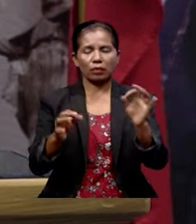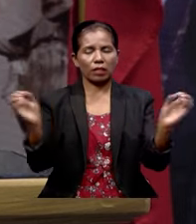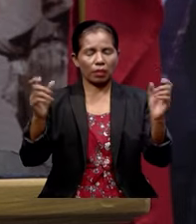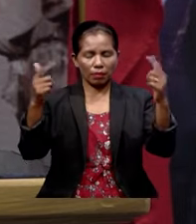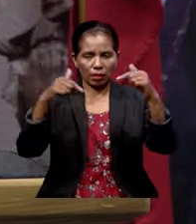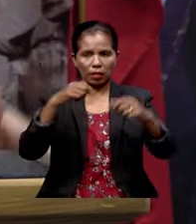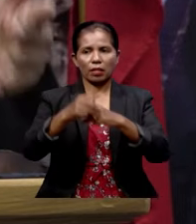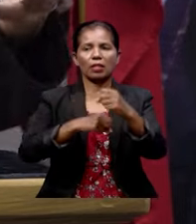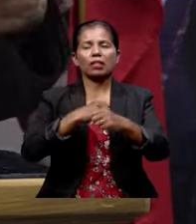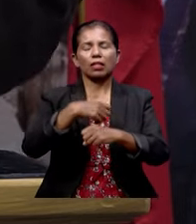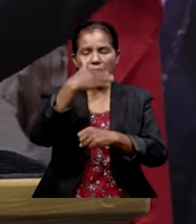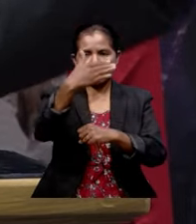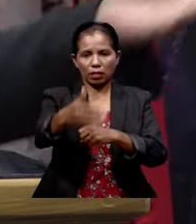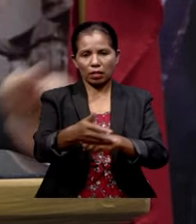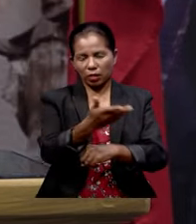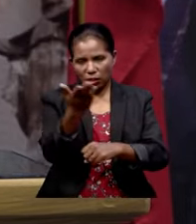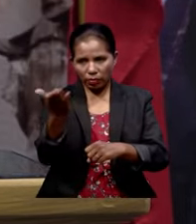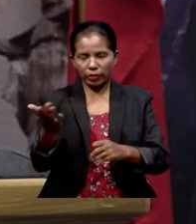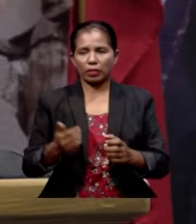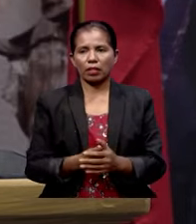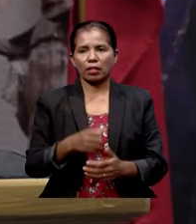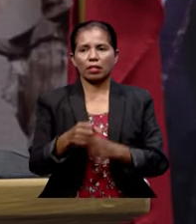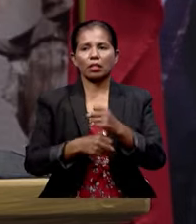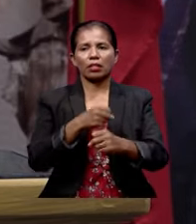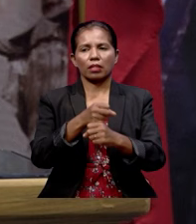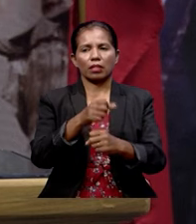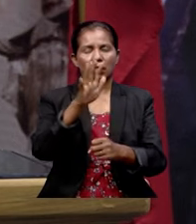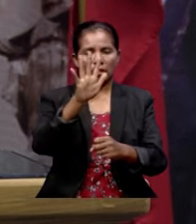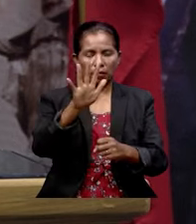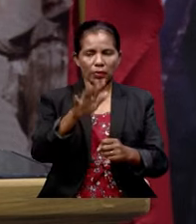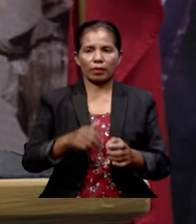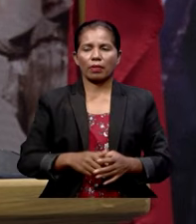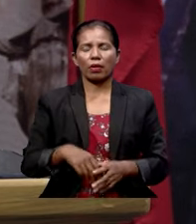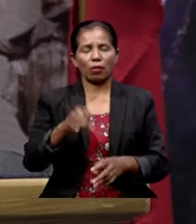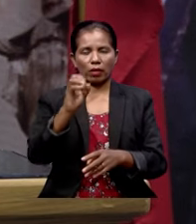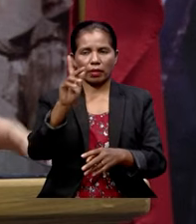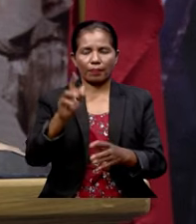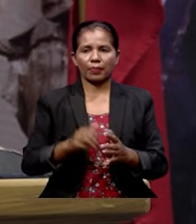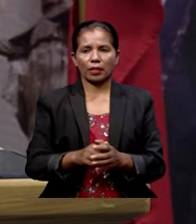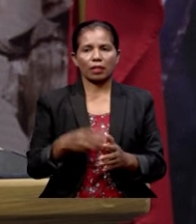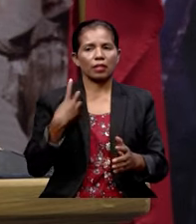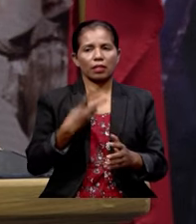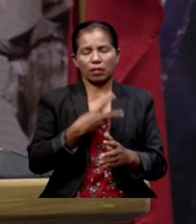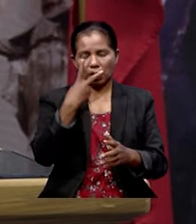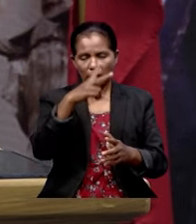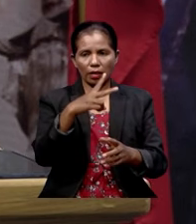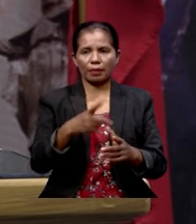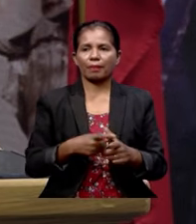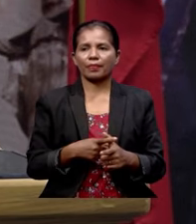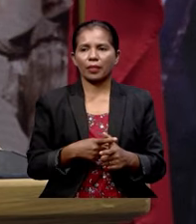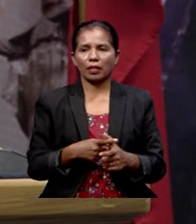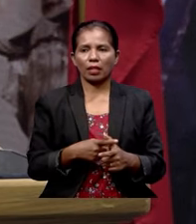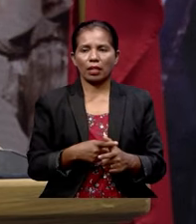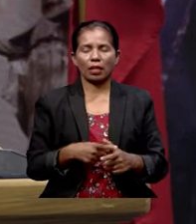Labatida, Tina Silo e de volta sei Tina Lima que era, não é bem? Maquitaré. Antes né, a